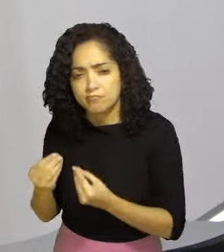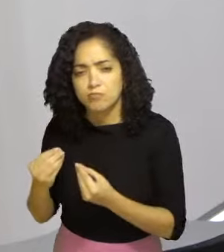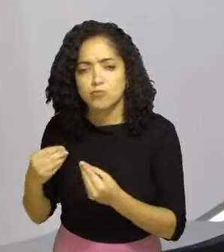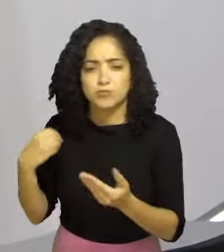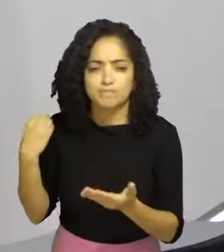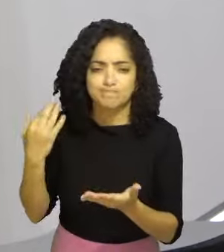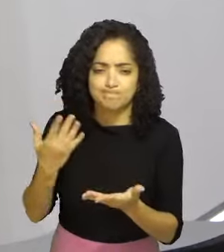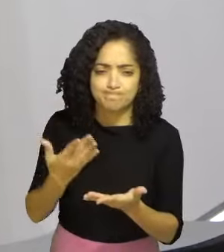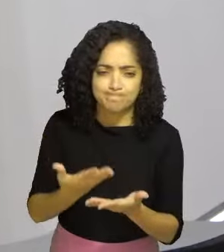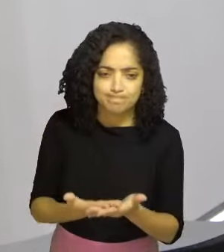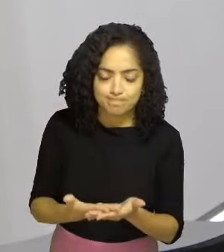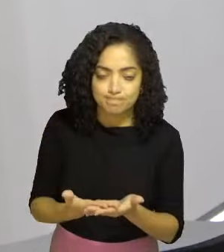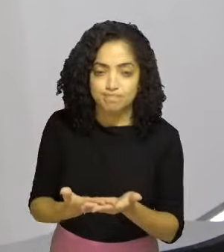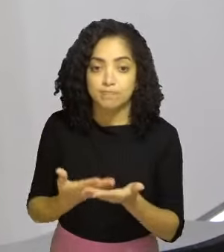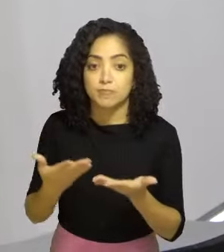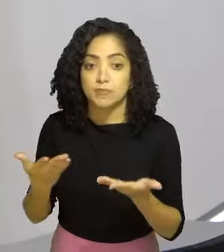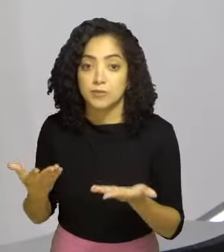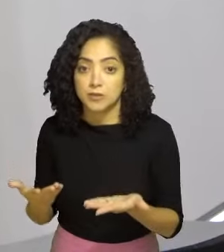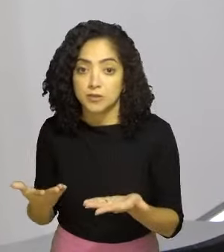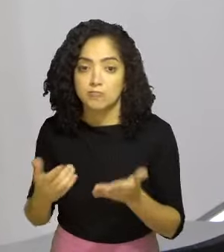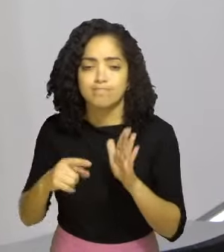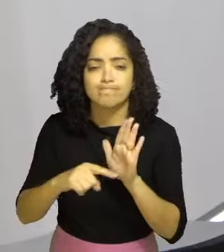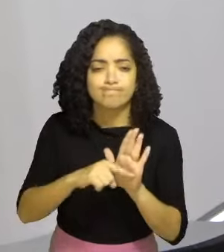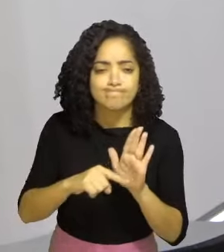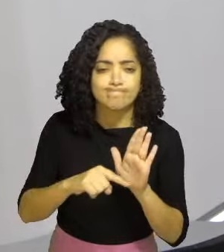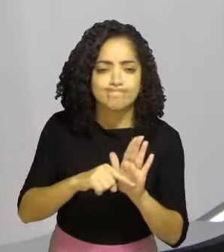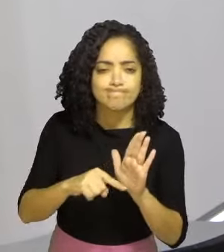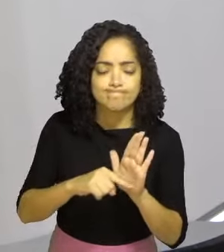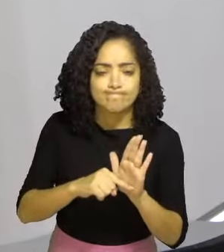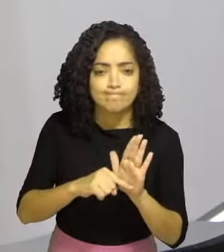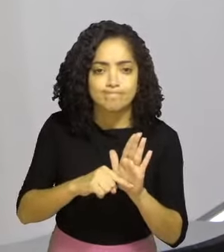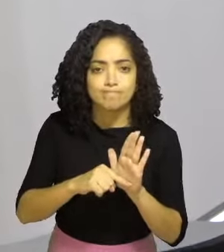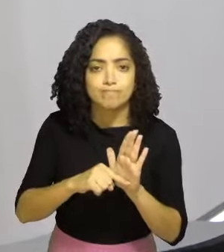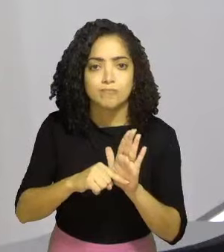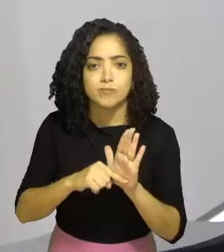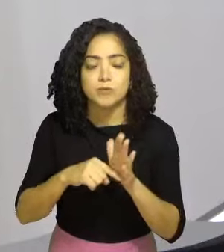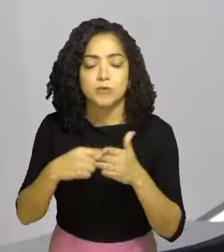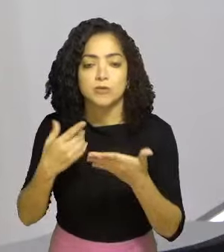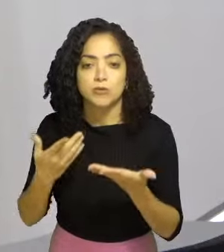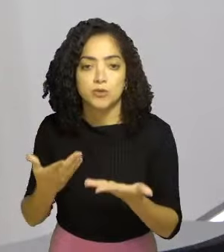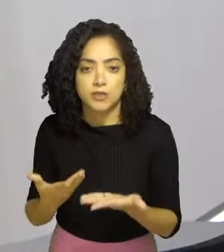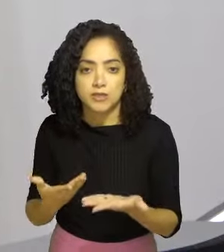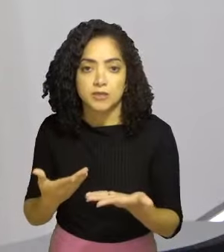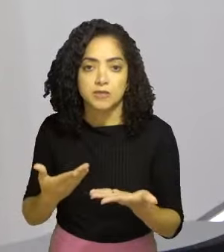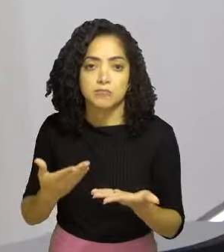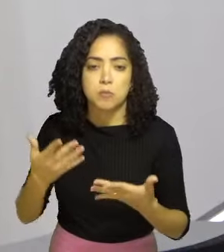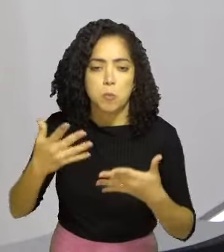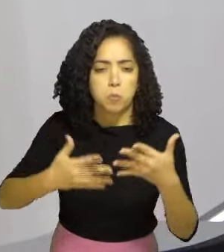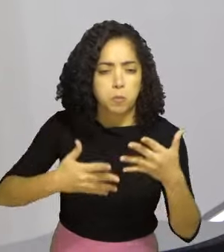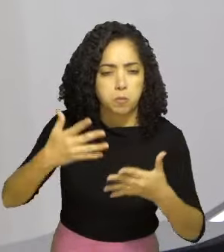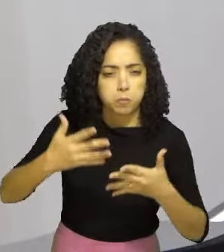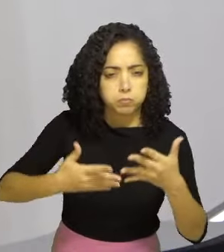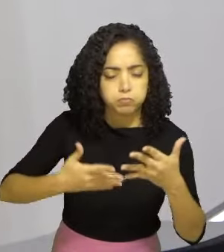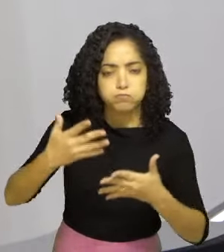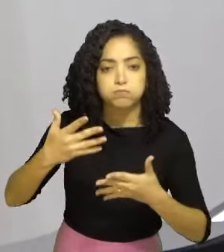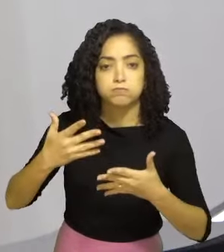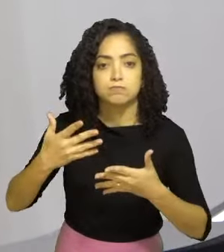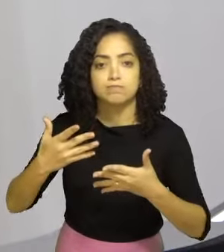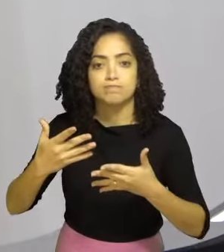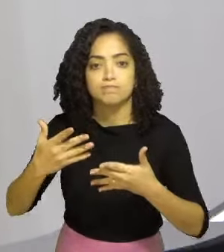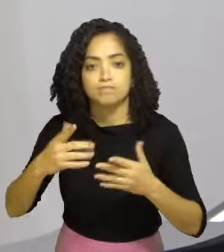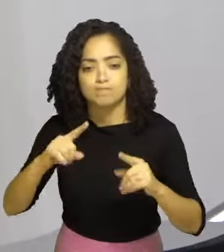últimos anos, de tanto negacionismo, de tanta truculência conosco, com